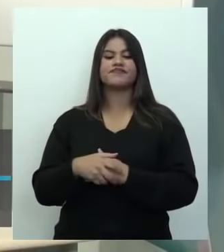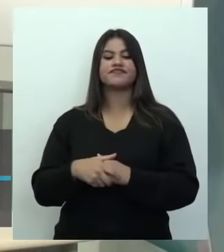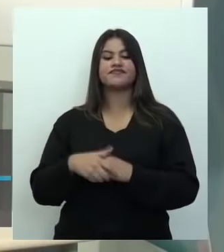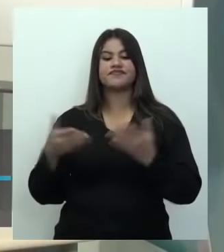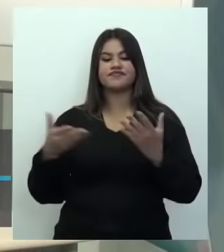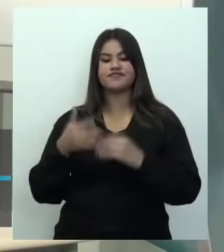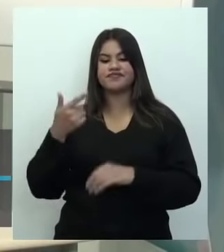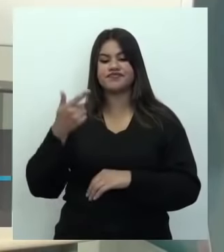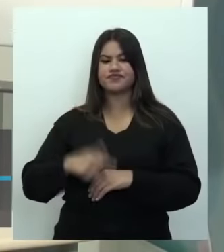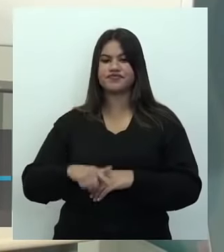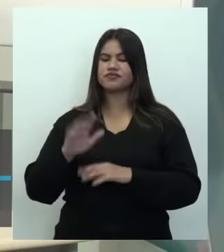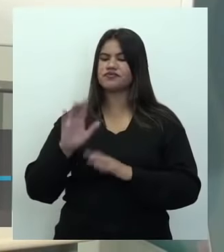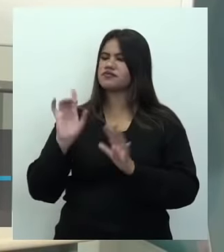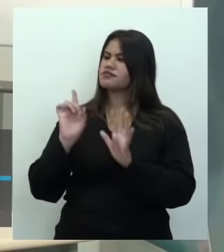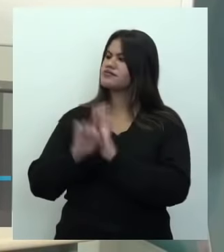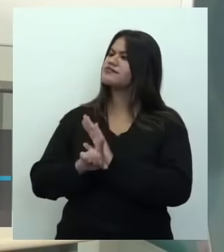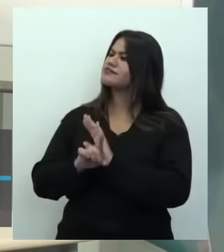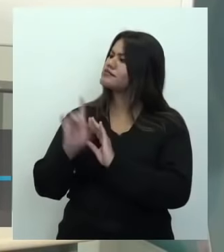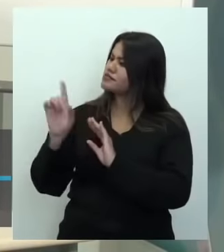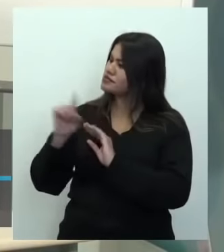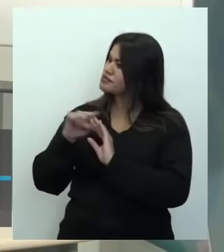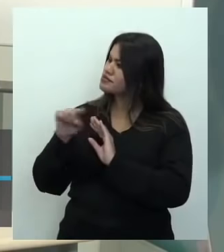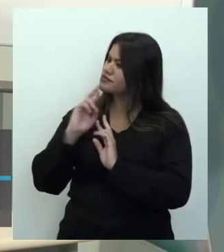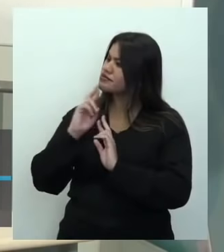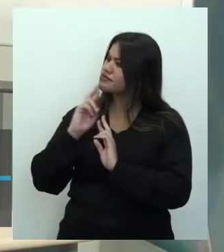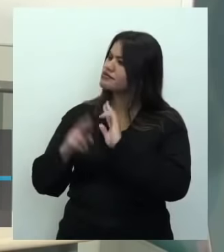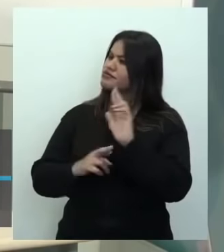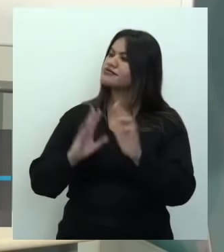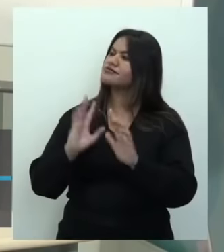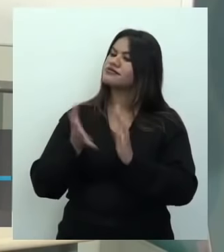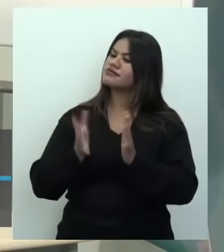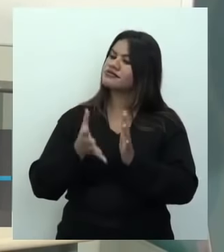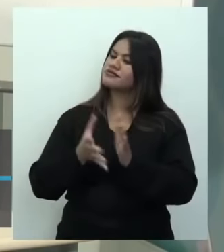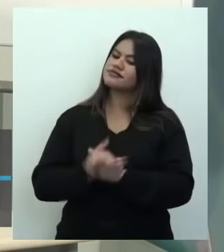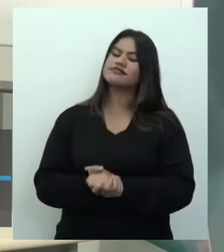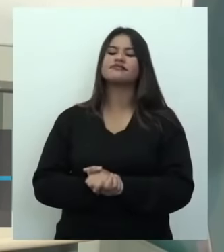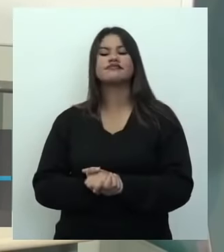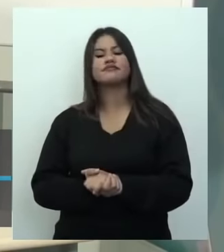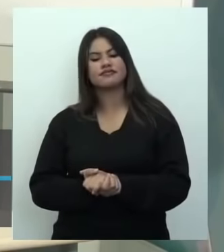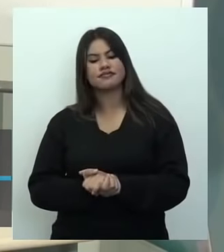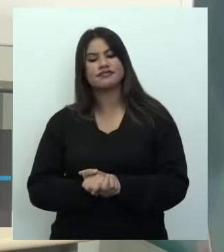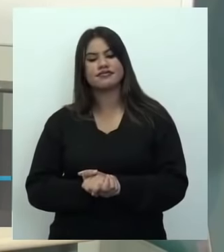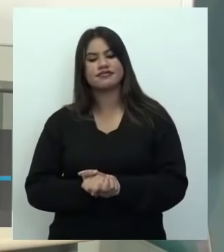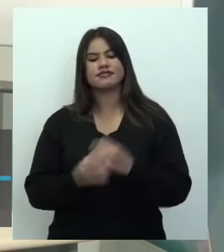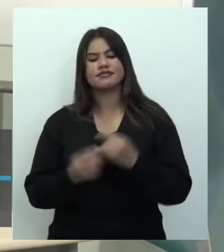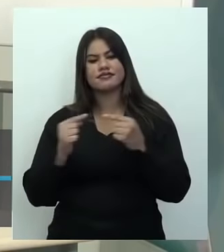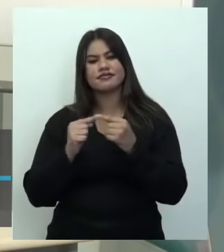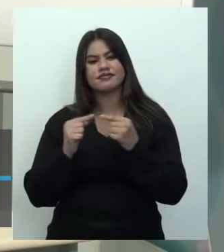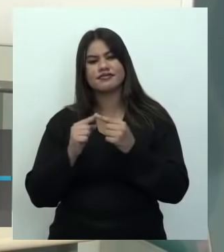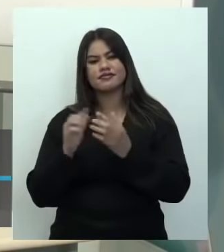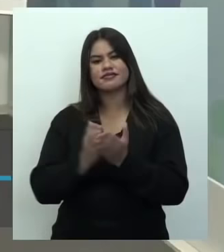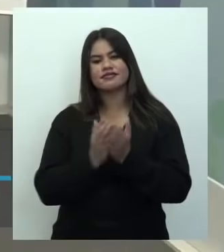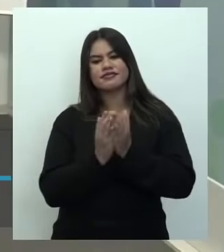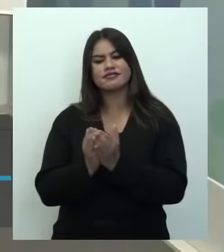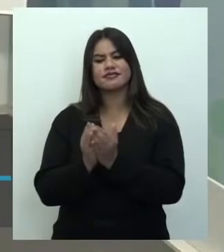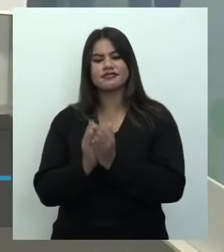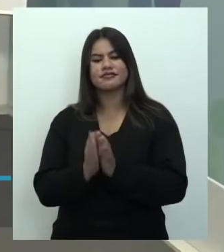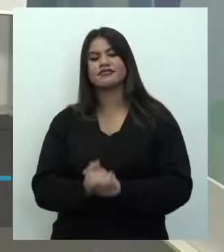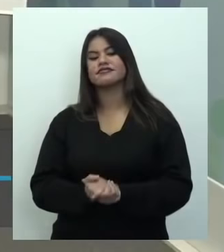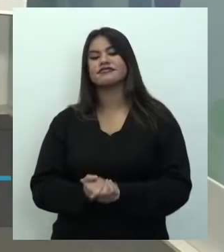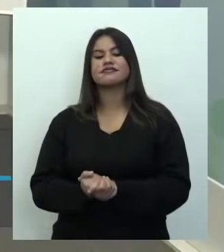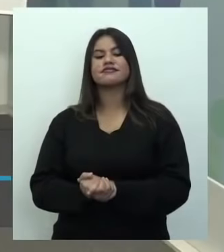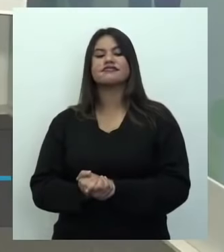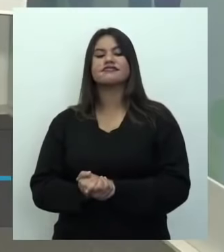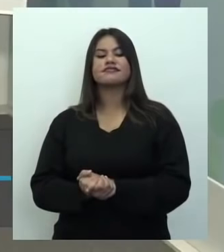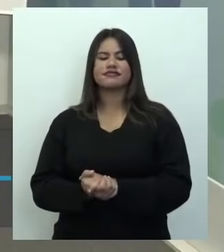professora Andréia se nós tivemos alguma contribuição da nossa última questão, que falava aí das grandes navegações. Isso,